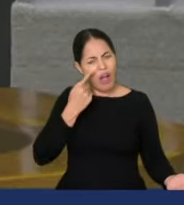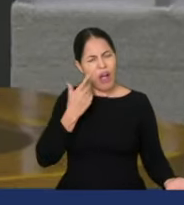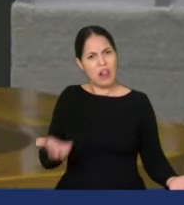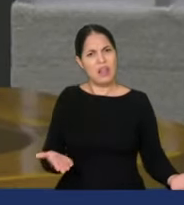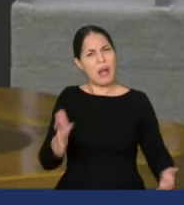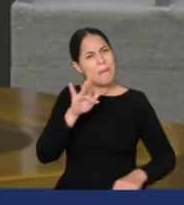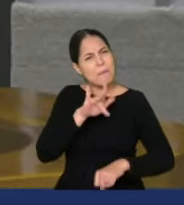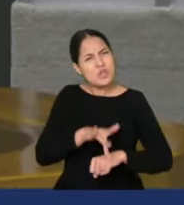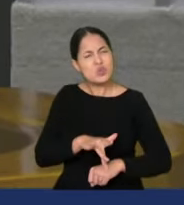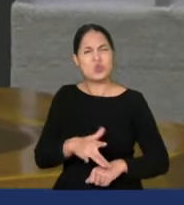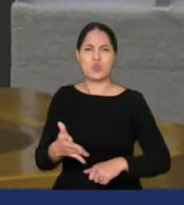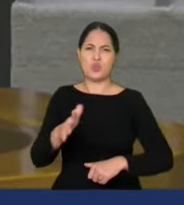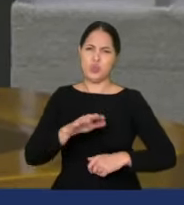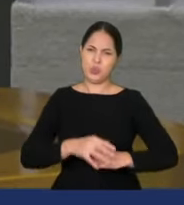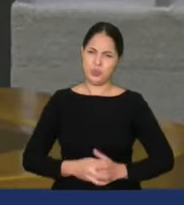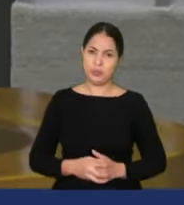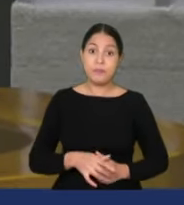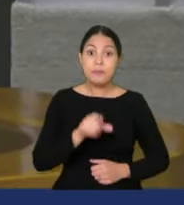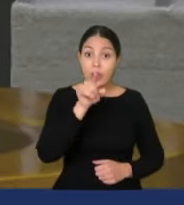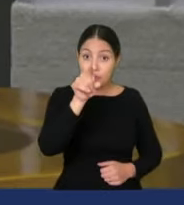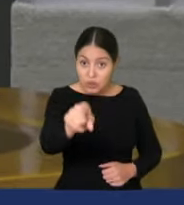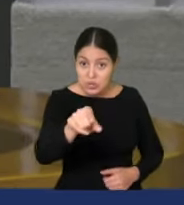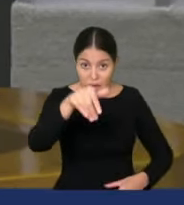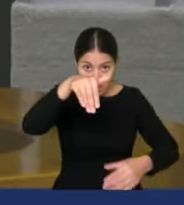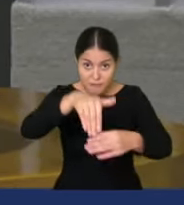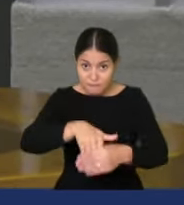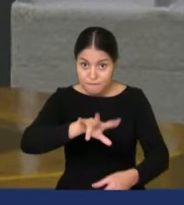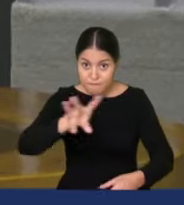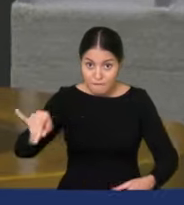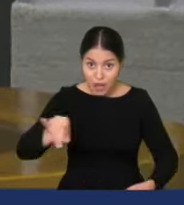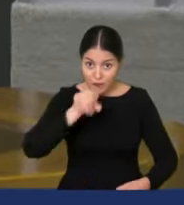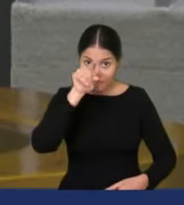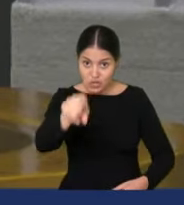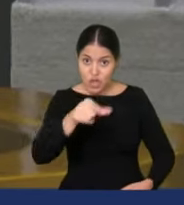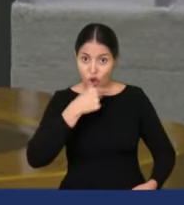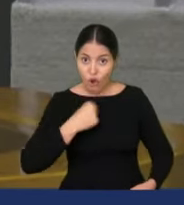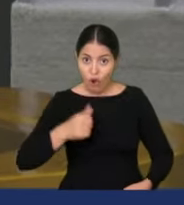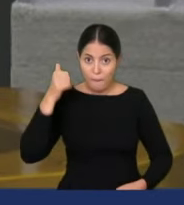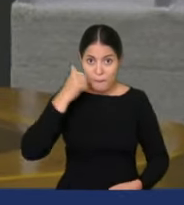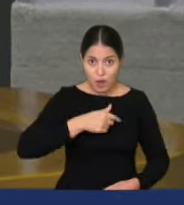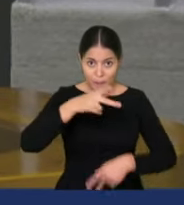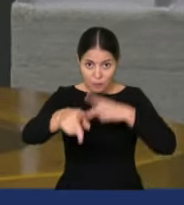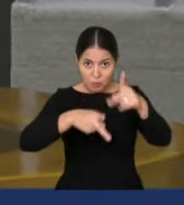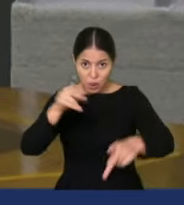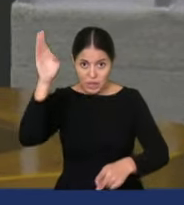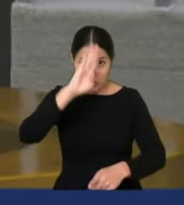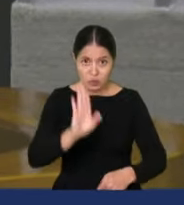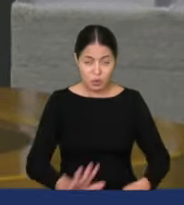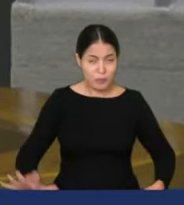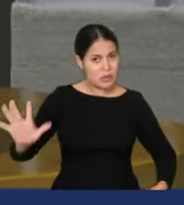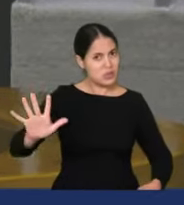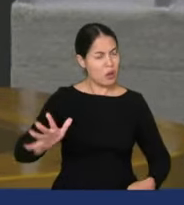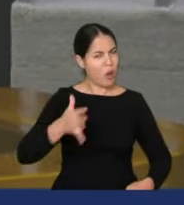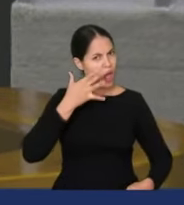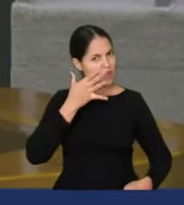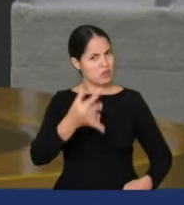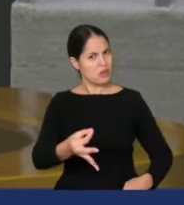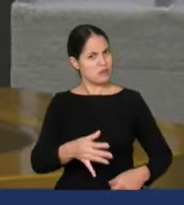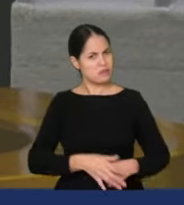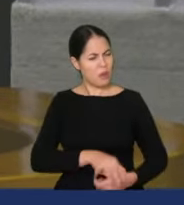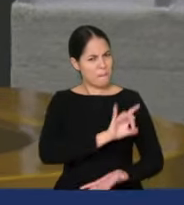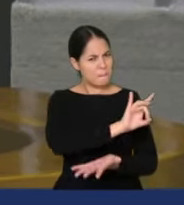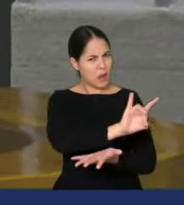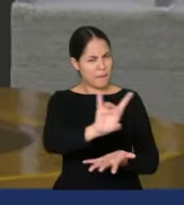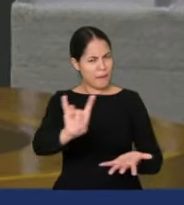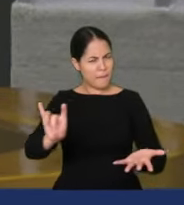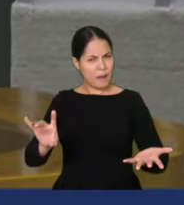você, que é eleitor, que é eleitora. Procure observar o comportamento de quem anda